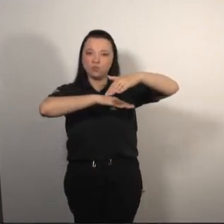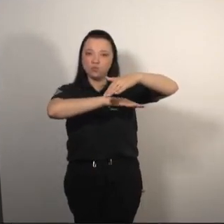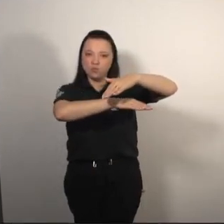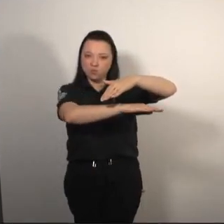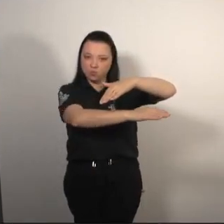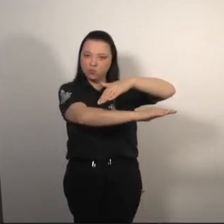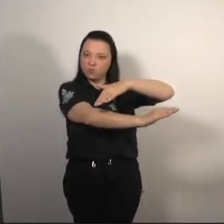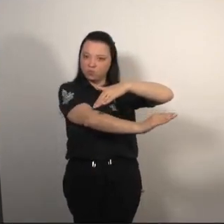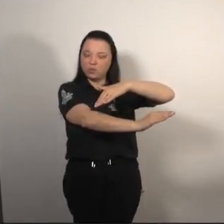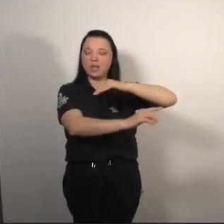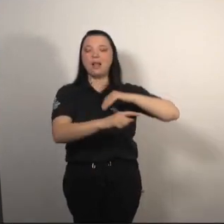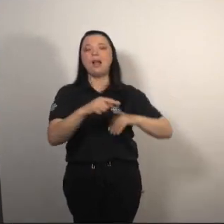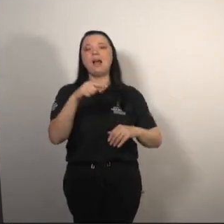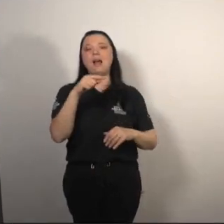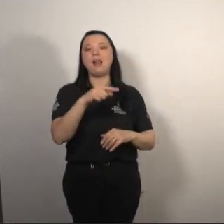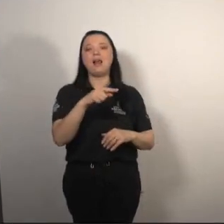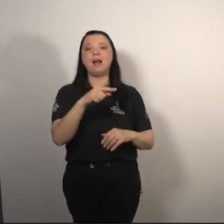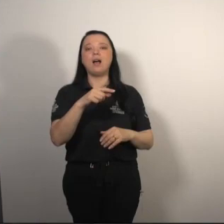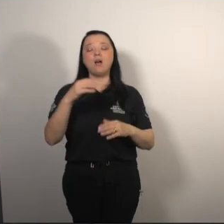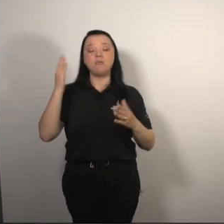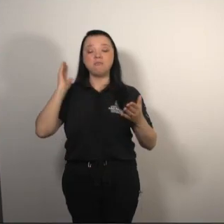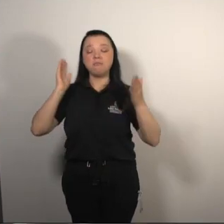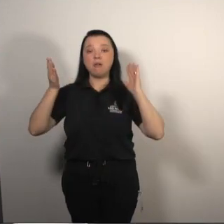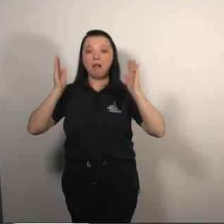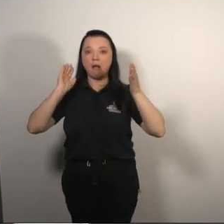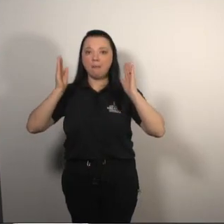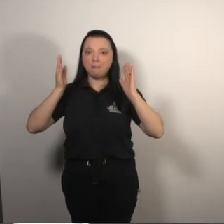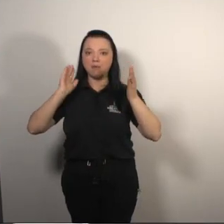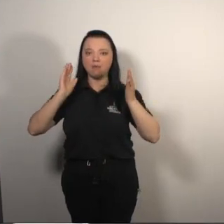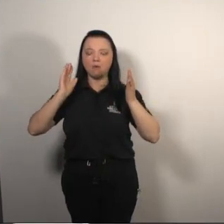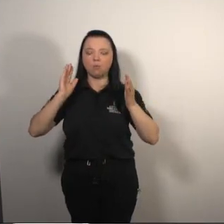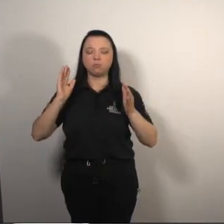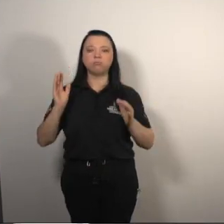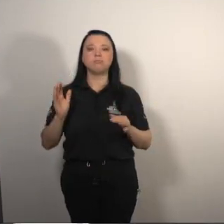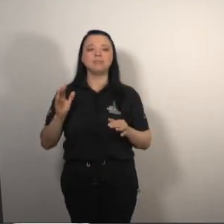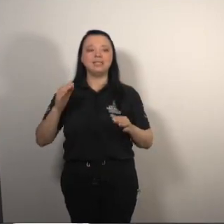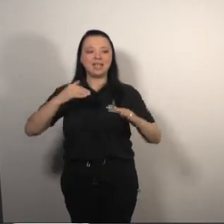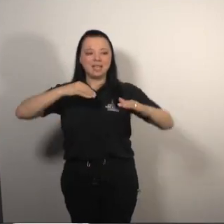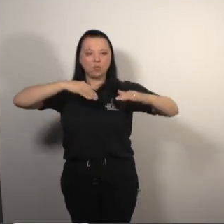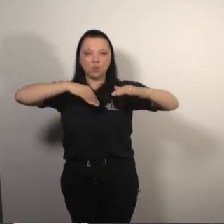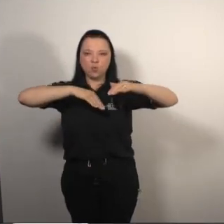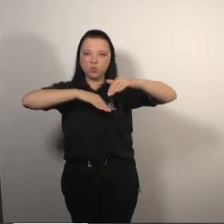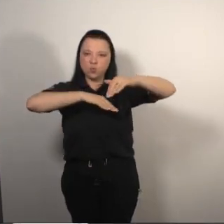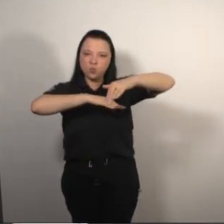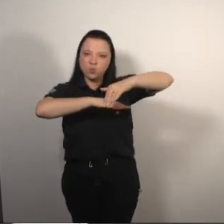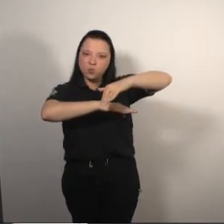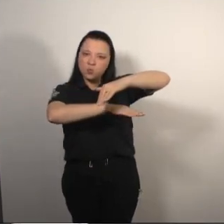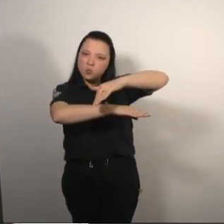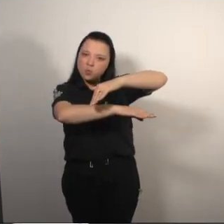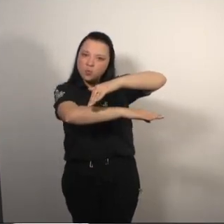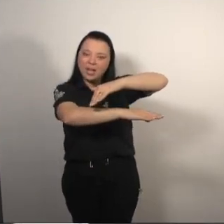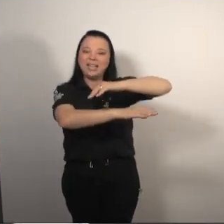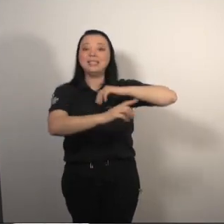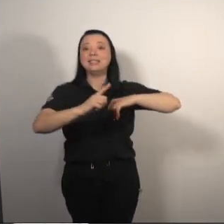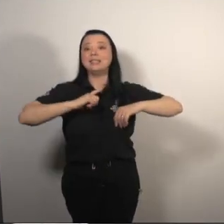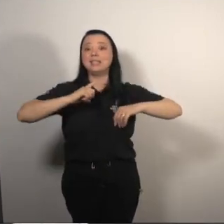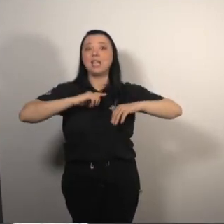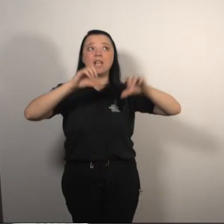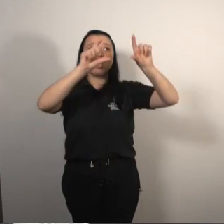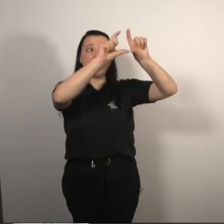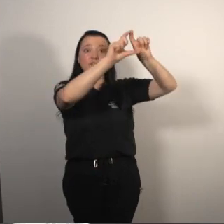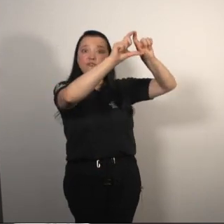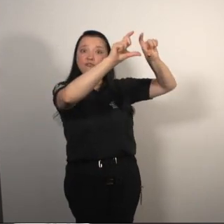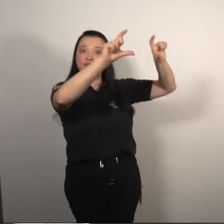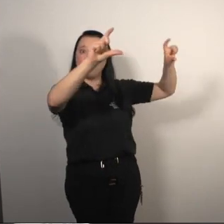de Janeiro, era um caminhão não ligado a uma transportadora, e ele entrou, ali tem uma viga para avisar que